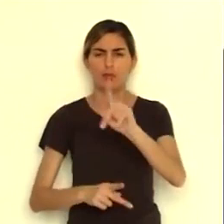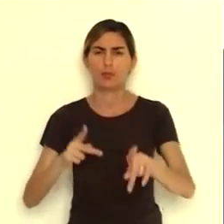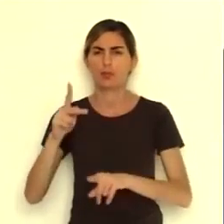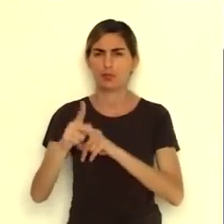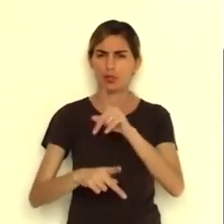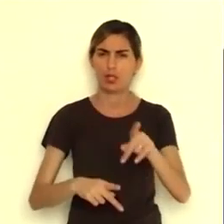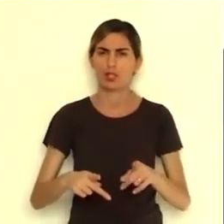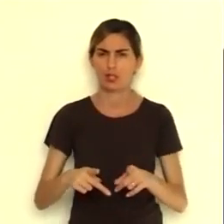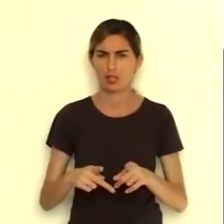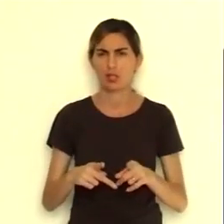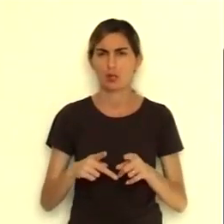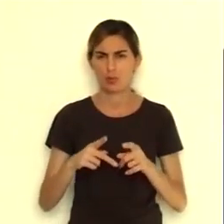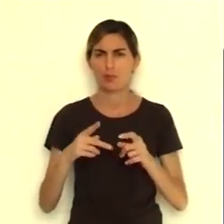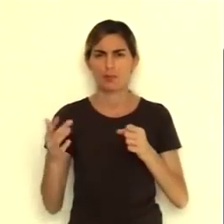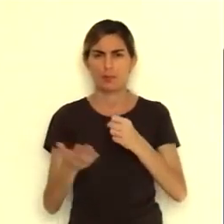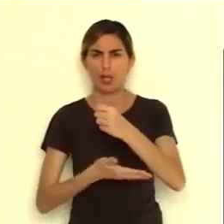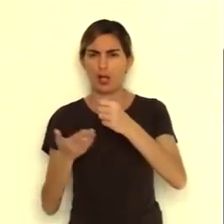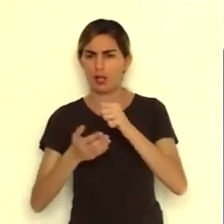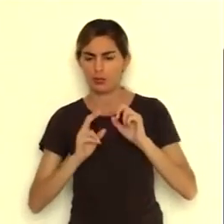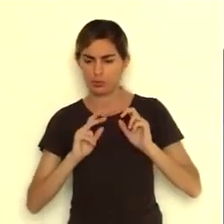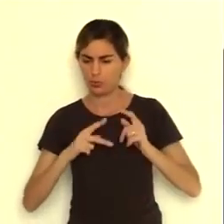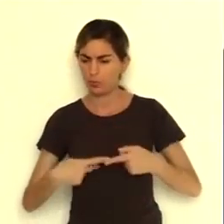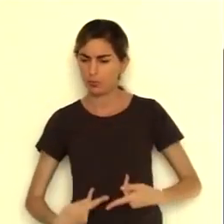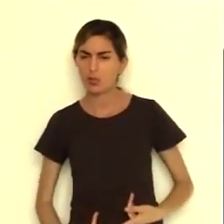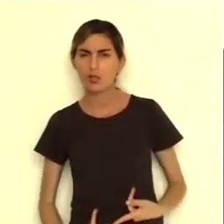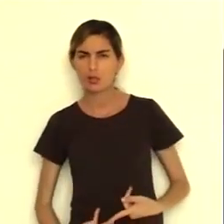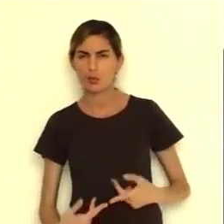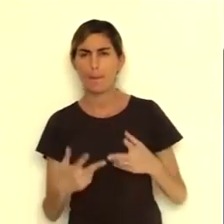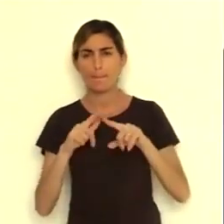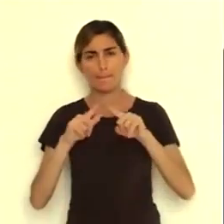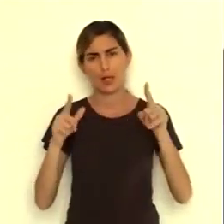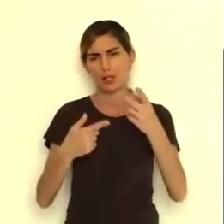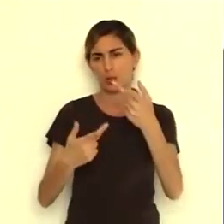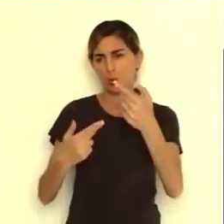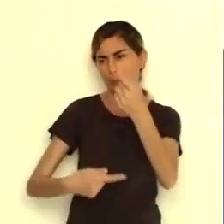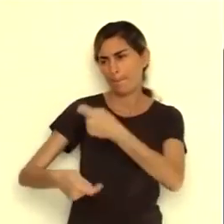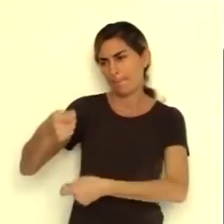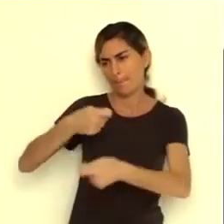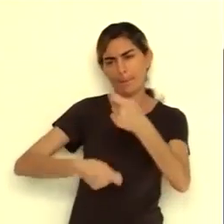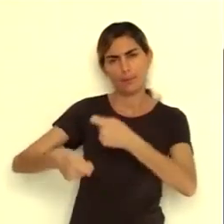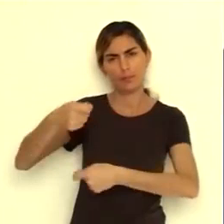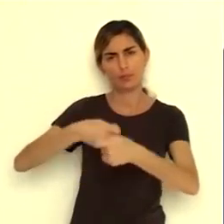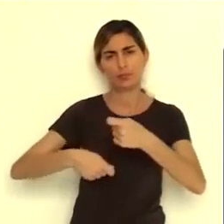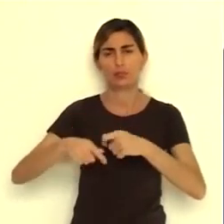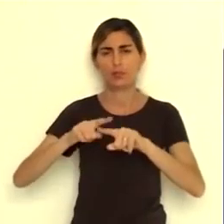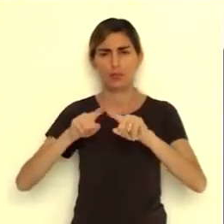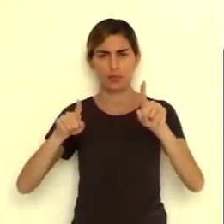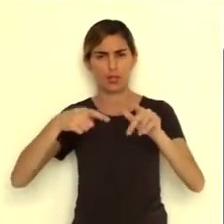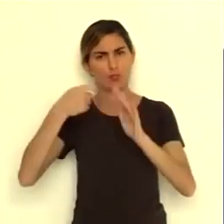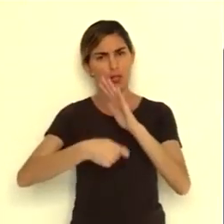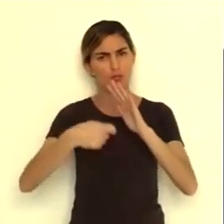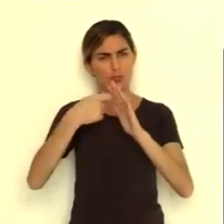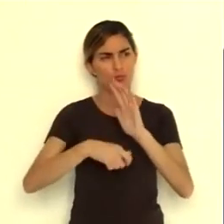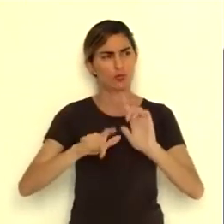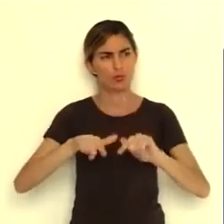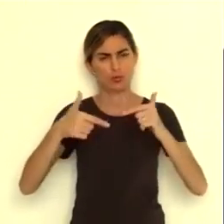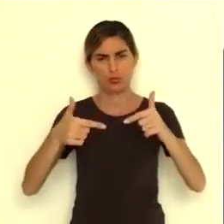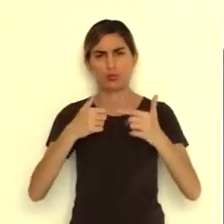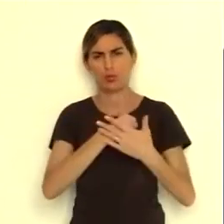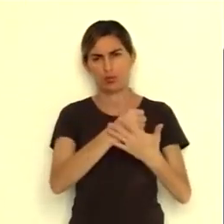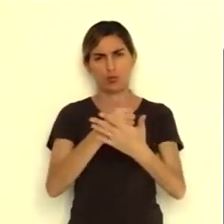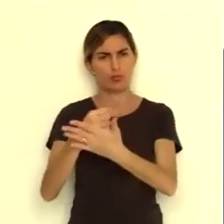uma população com os requisitos básicos da humanidade, mas como mercadoria, mesmo assim as resistências e